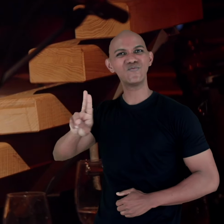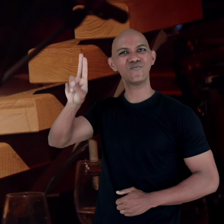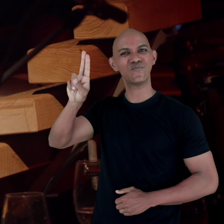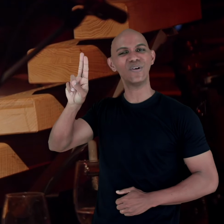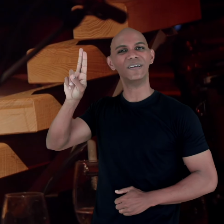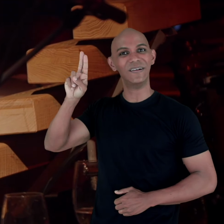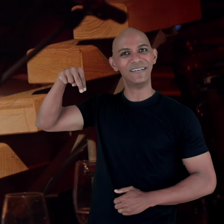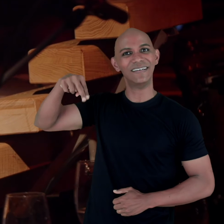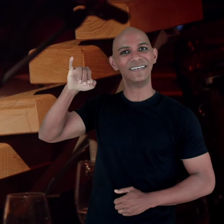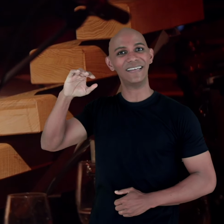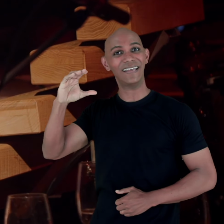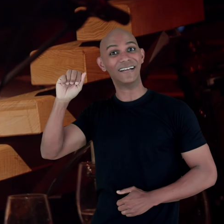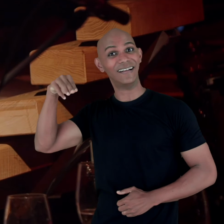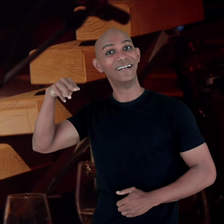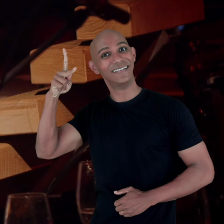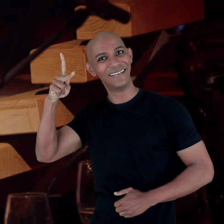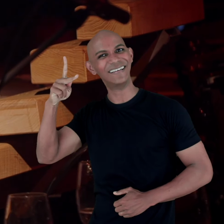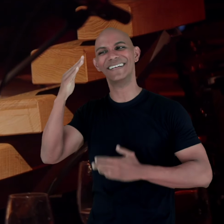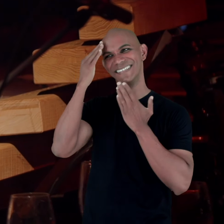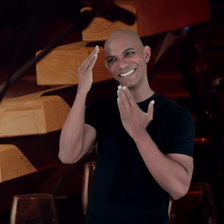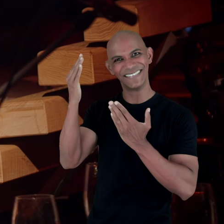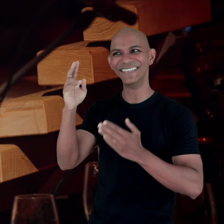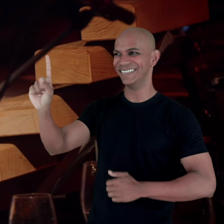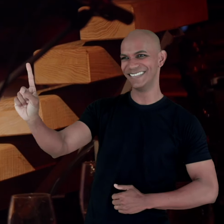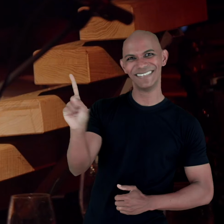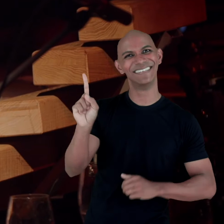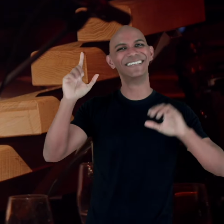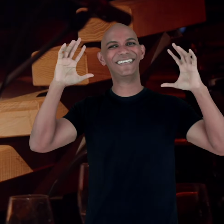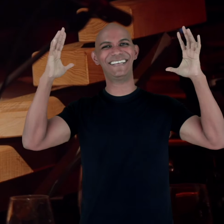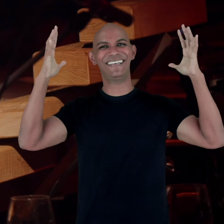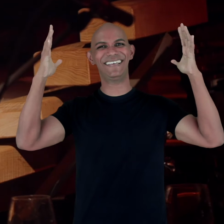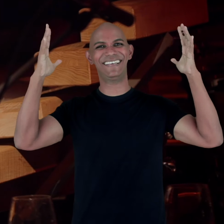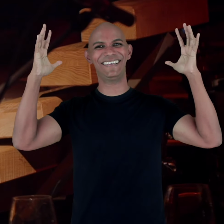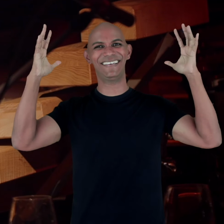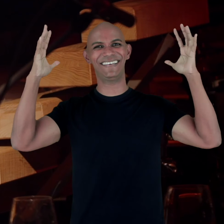dessa noite. Obrigado. Vamos recebê-lo com salva de palmas.